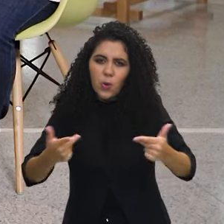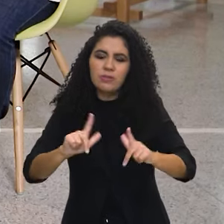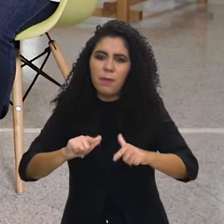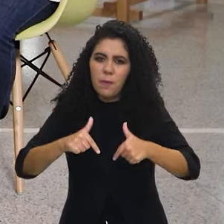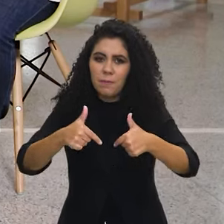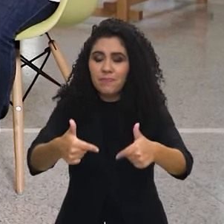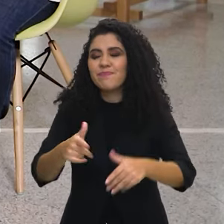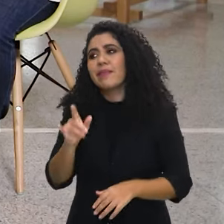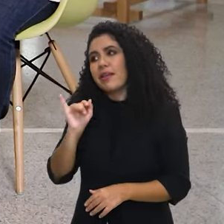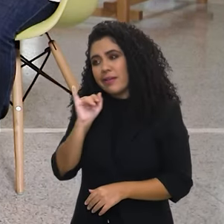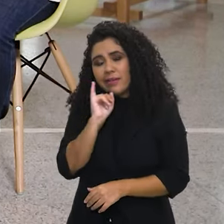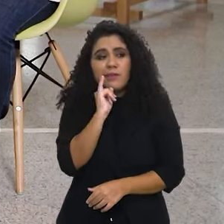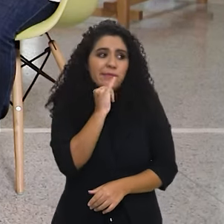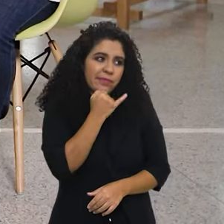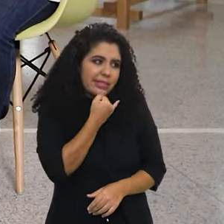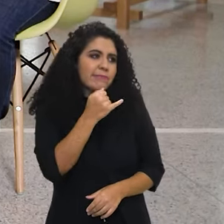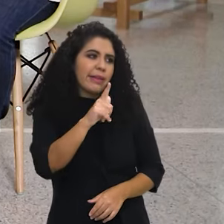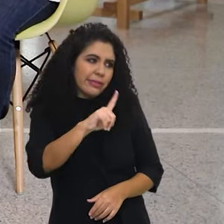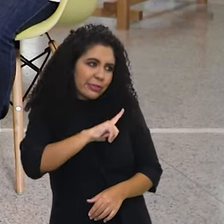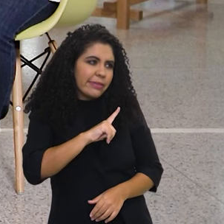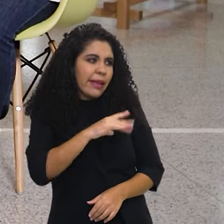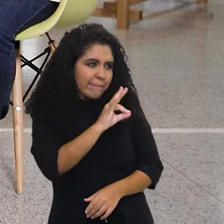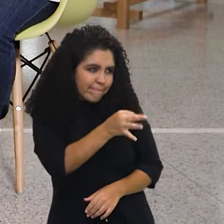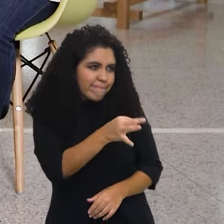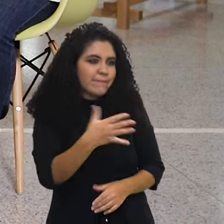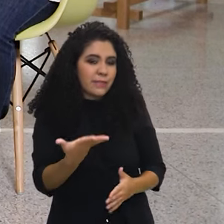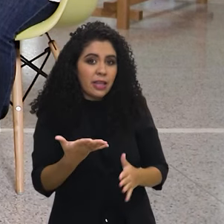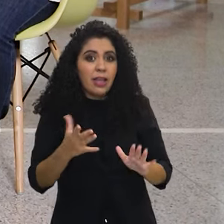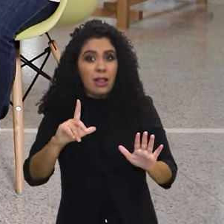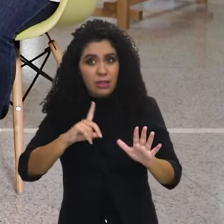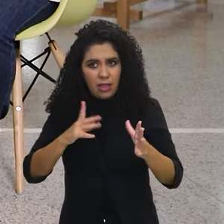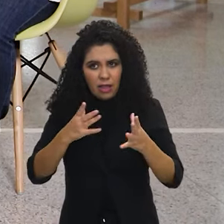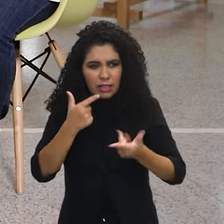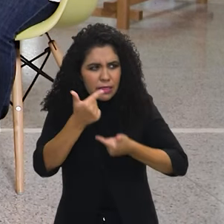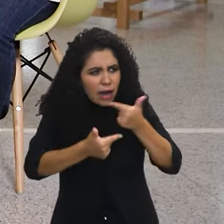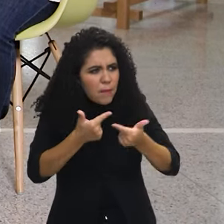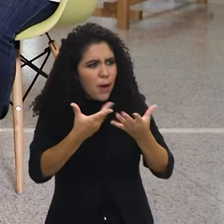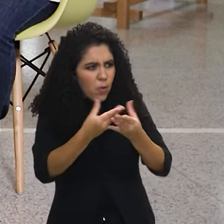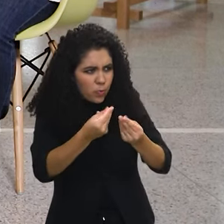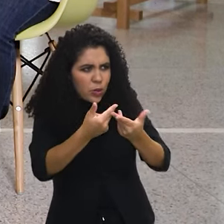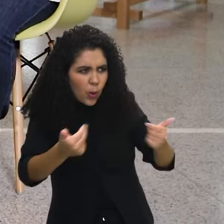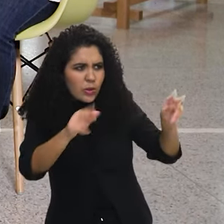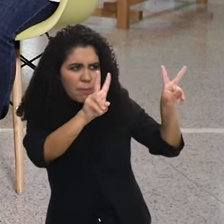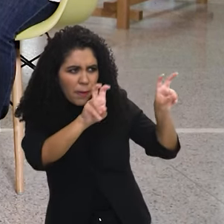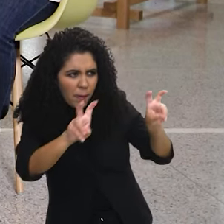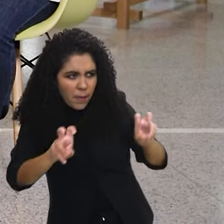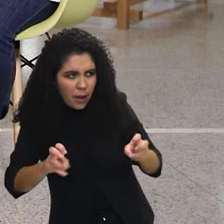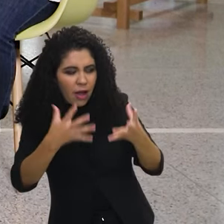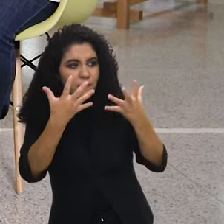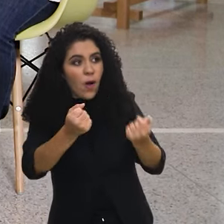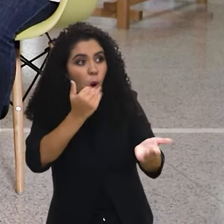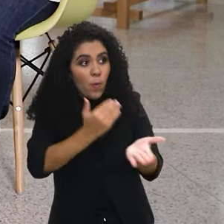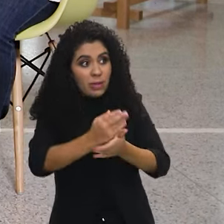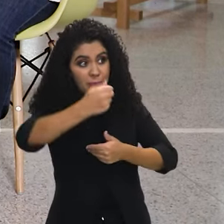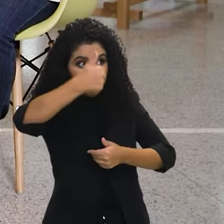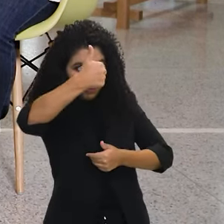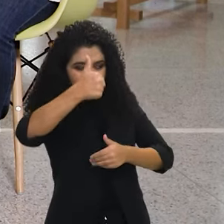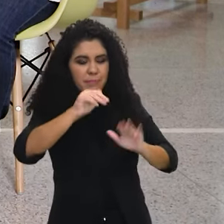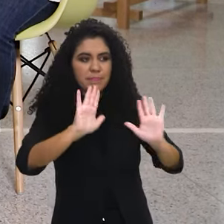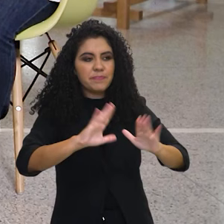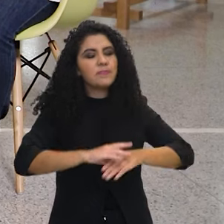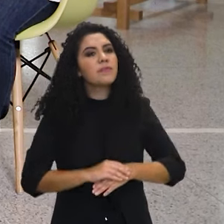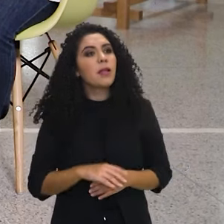conquistar infelizmente ainda temos né mas como falei muito trabalho vocês têm tido Então temos muitos assuntos vamos começar aqui com o